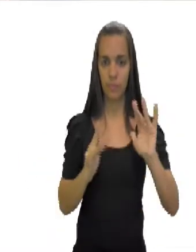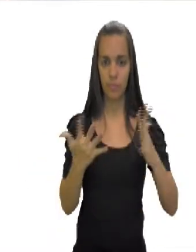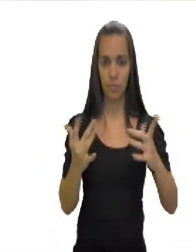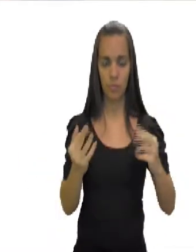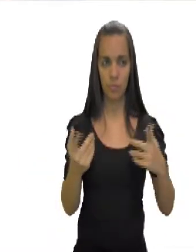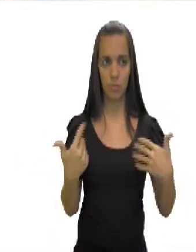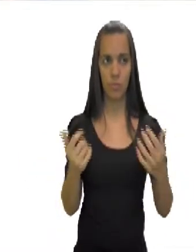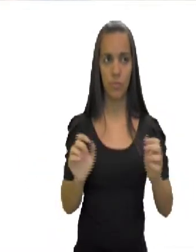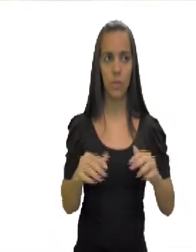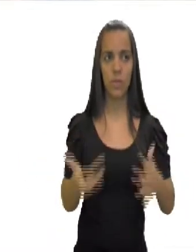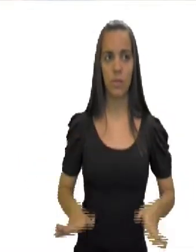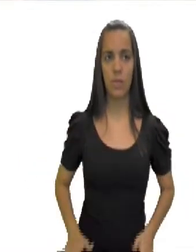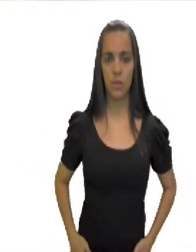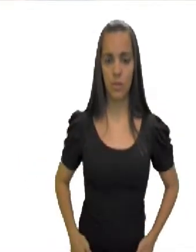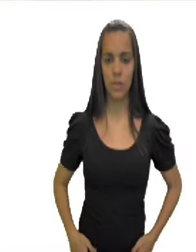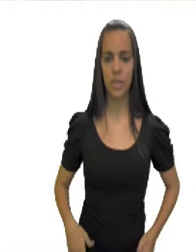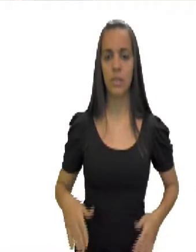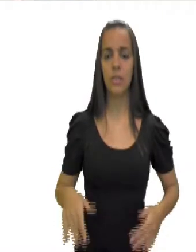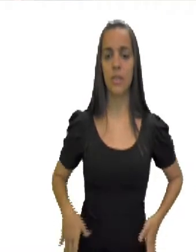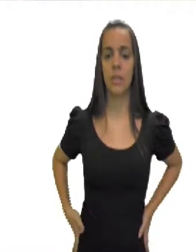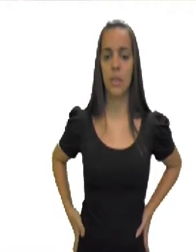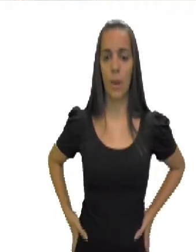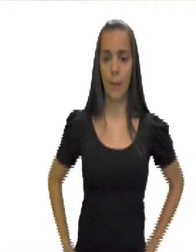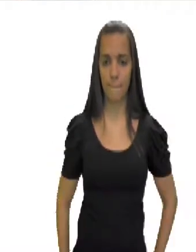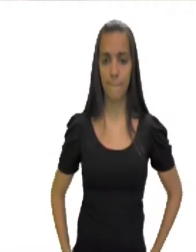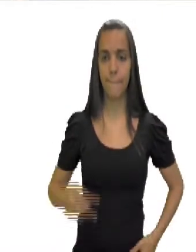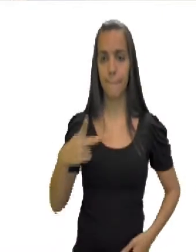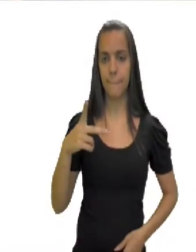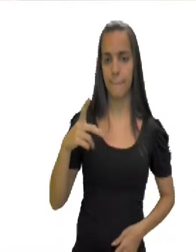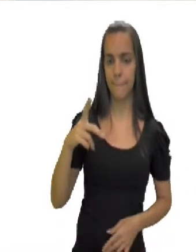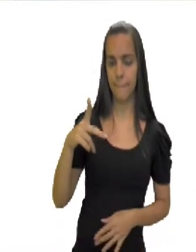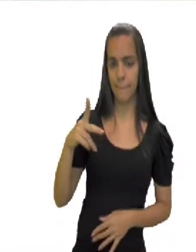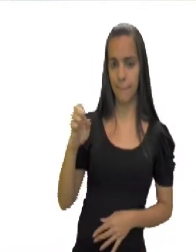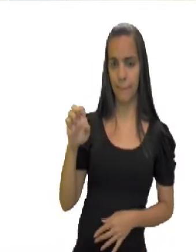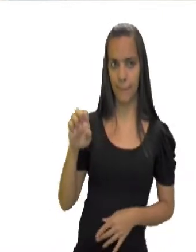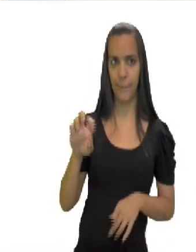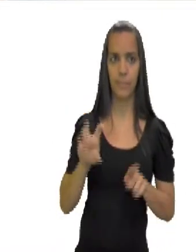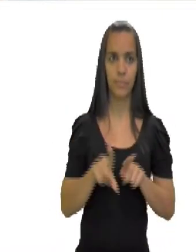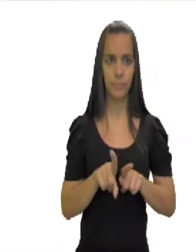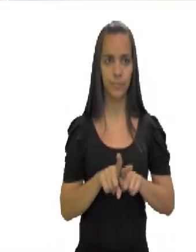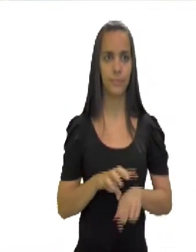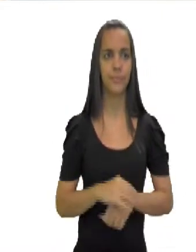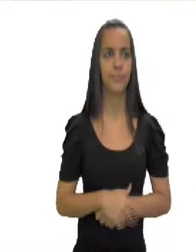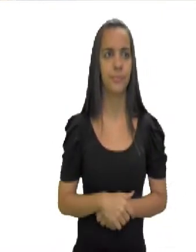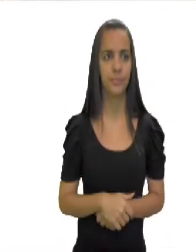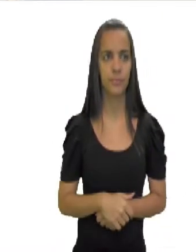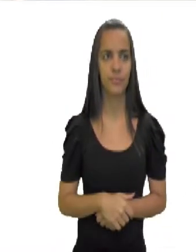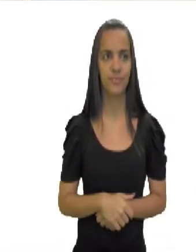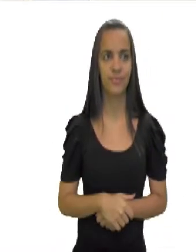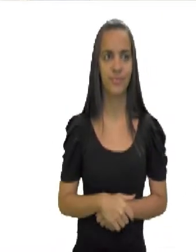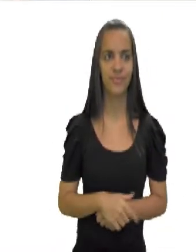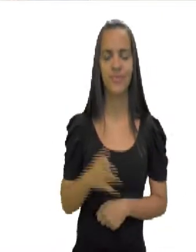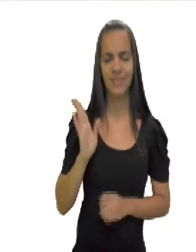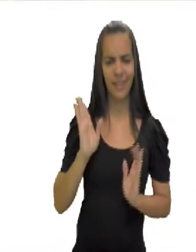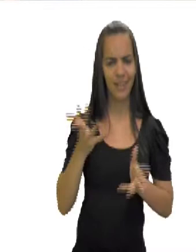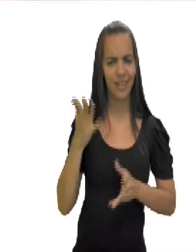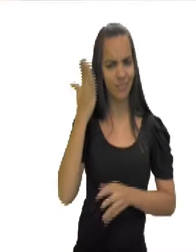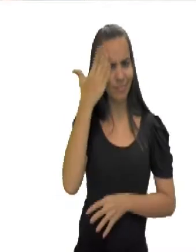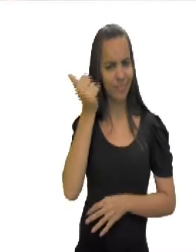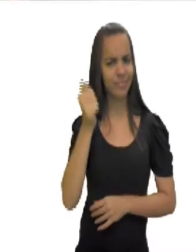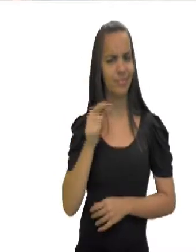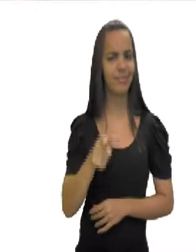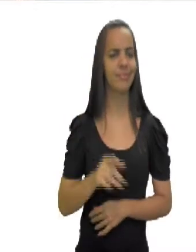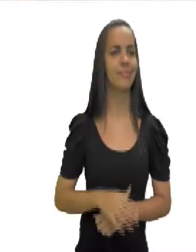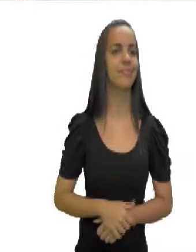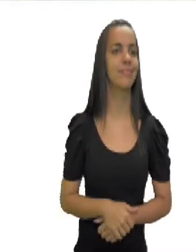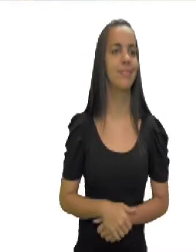e mãos, e os inferiores, pernas e pés. É claro que você já sabe disso, né? A